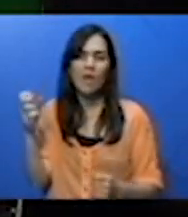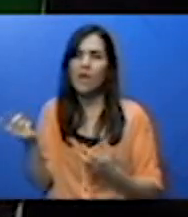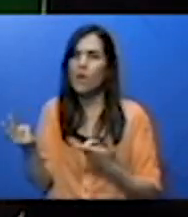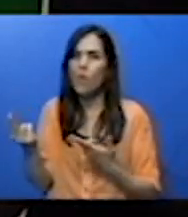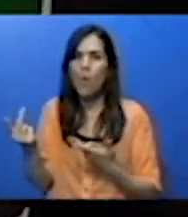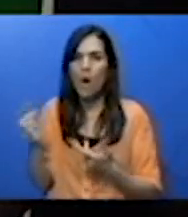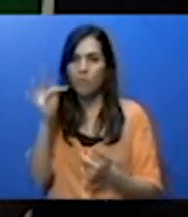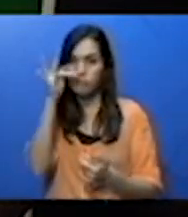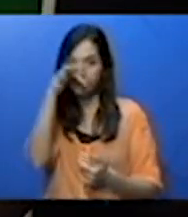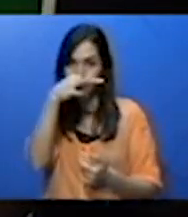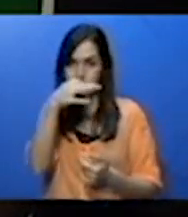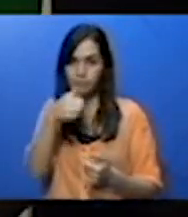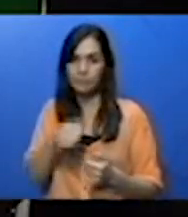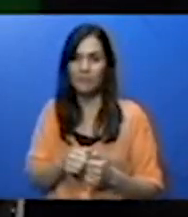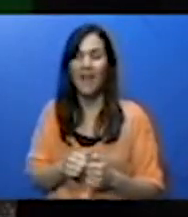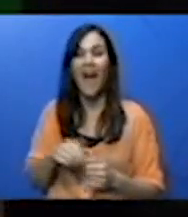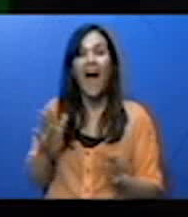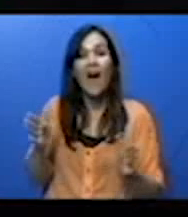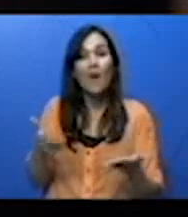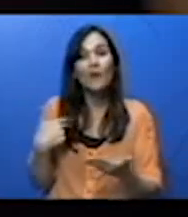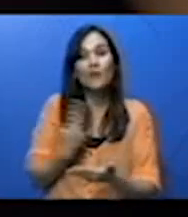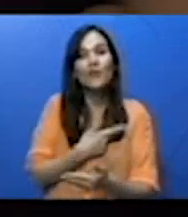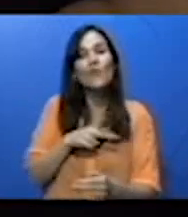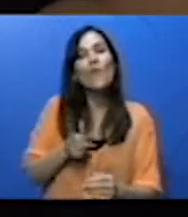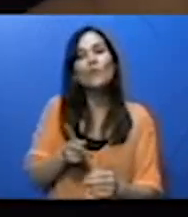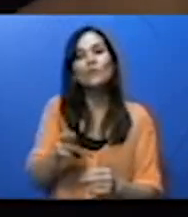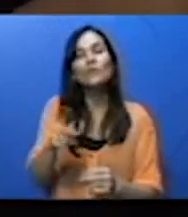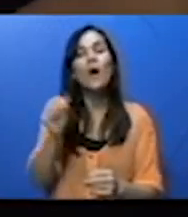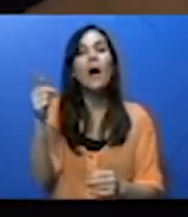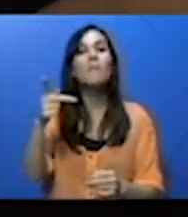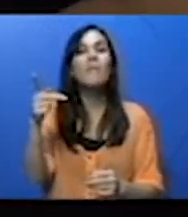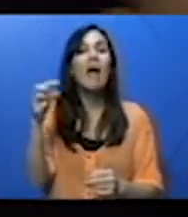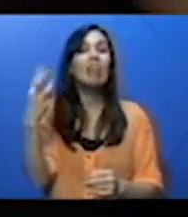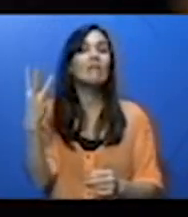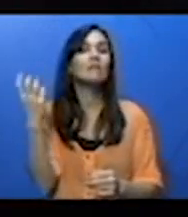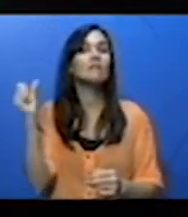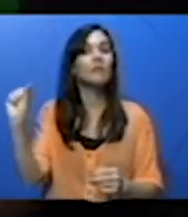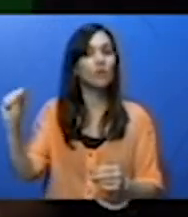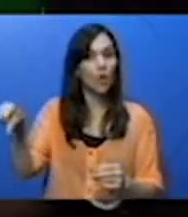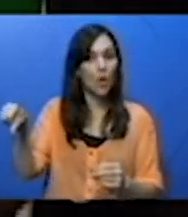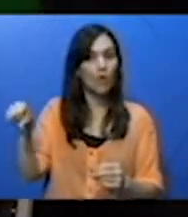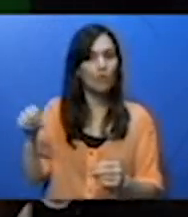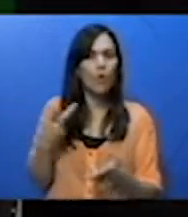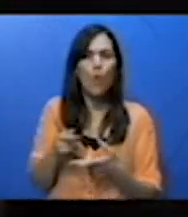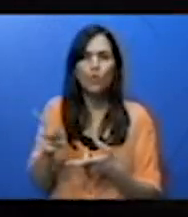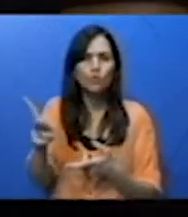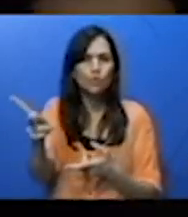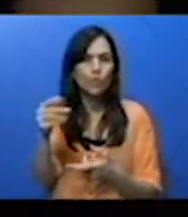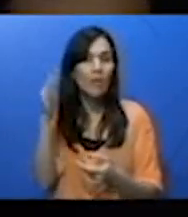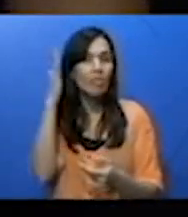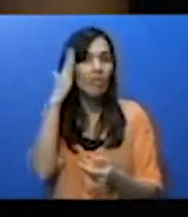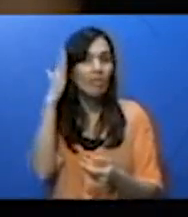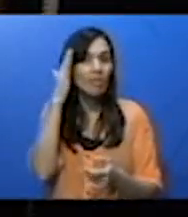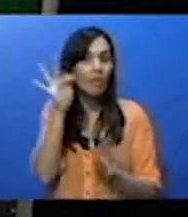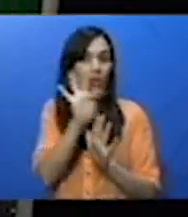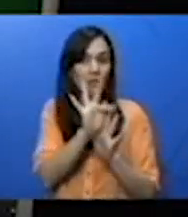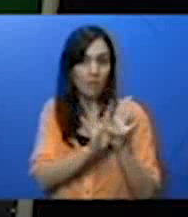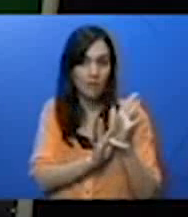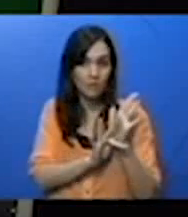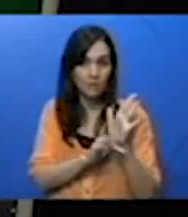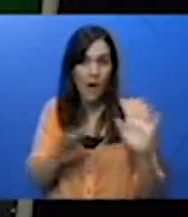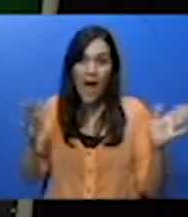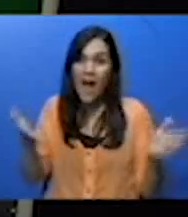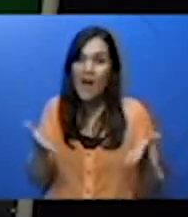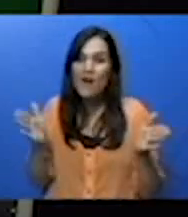Então, agora vamos continuar na página 39, continuando a entender o texto.